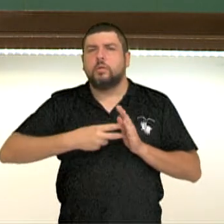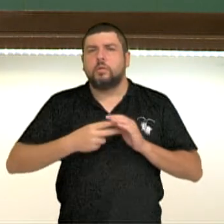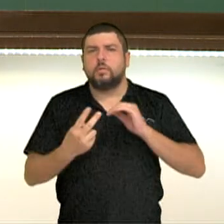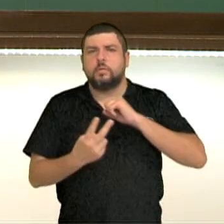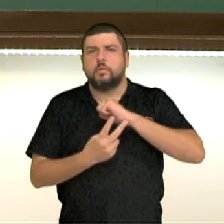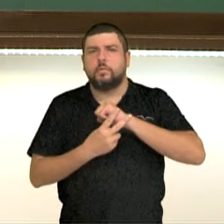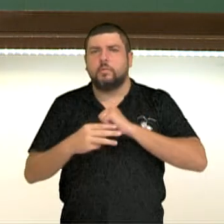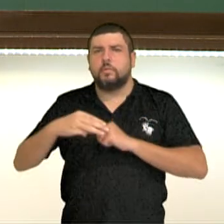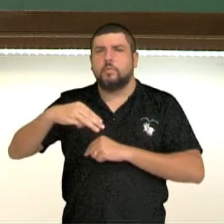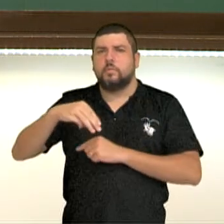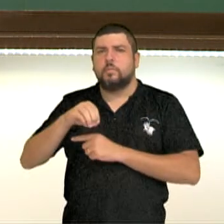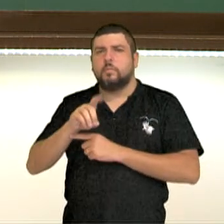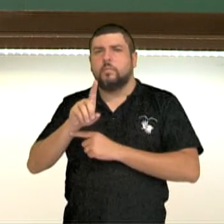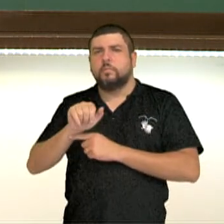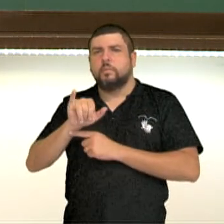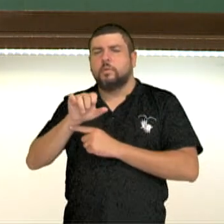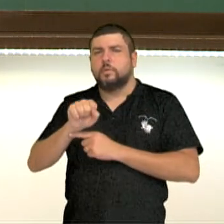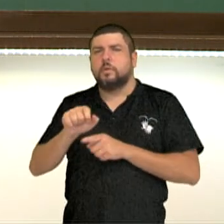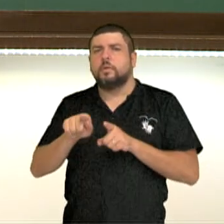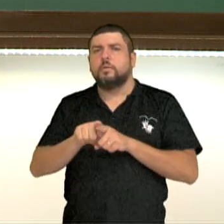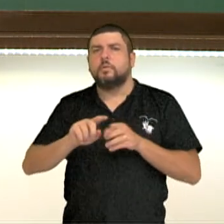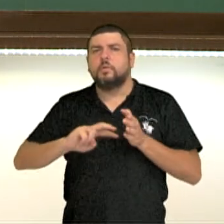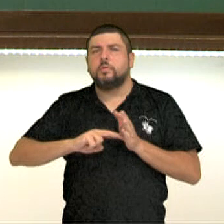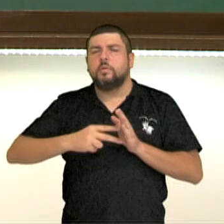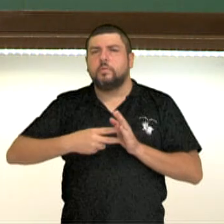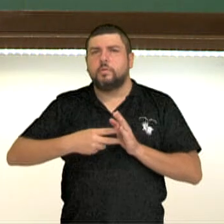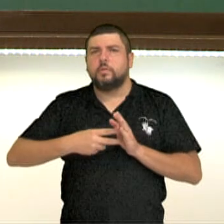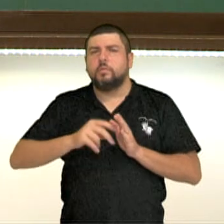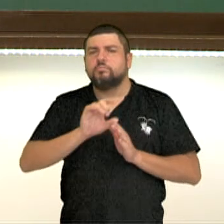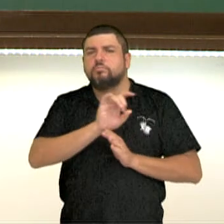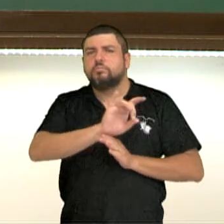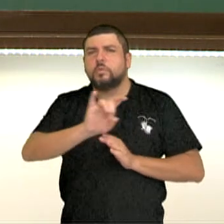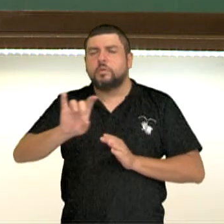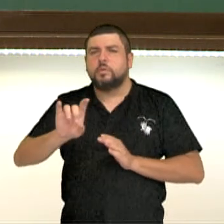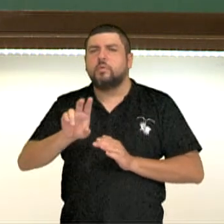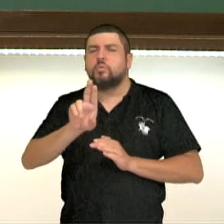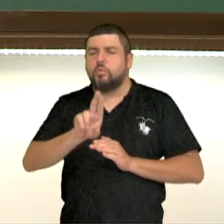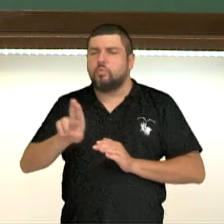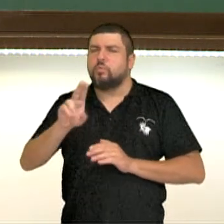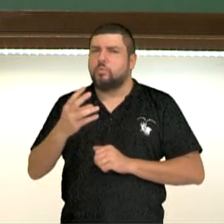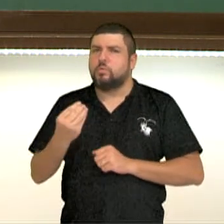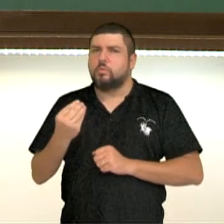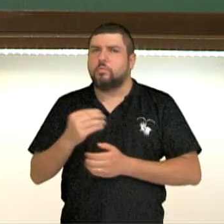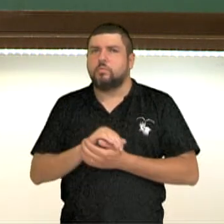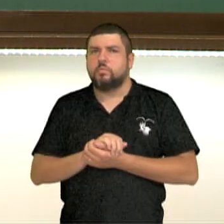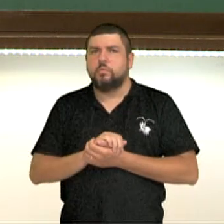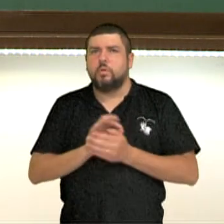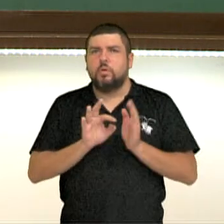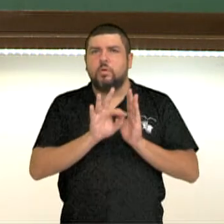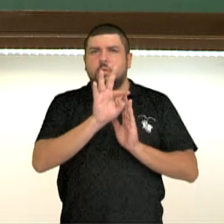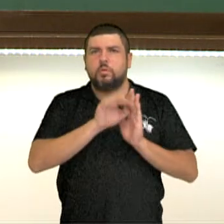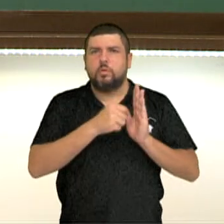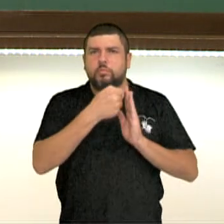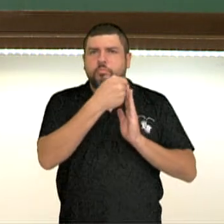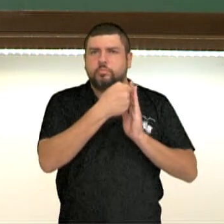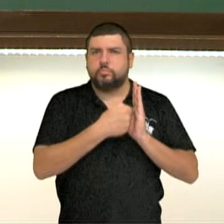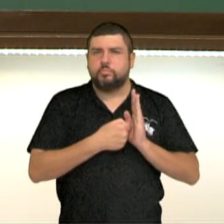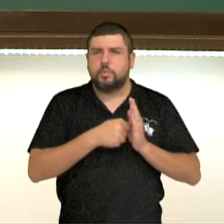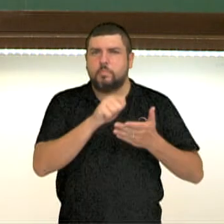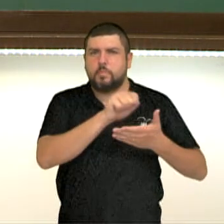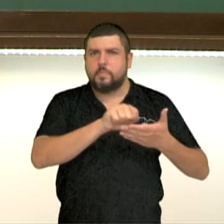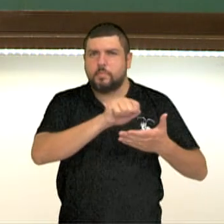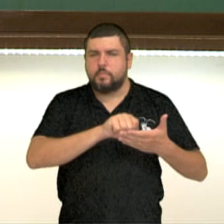que sentido eles podem ter, porque eles são muito utilizados tanto nos textos escritos como